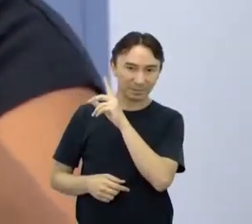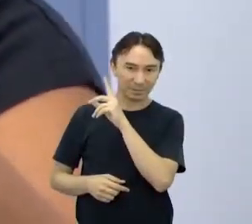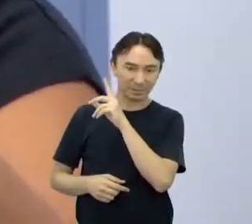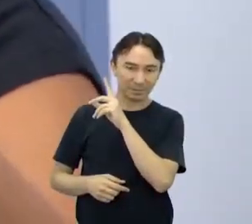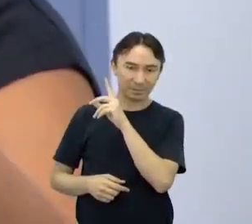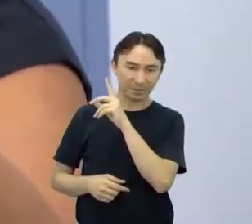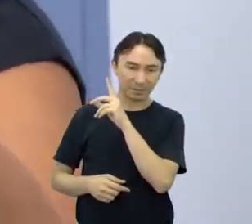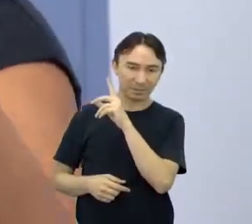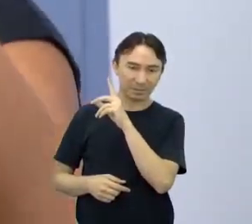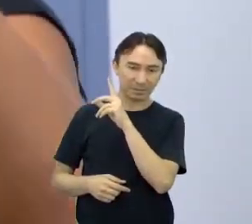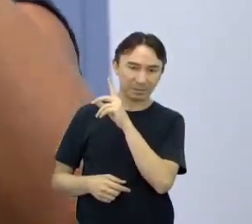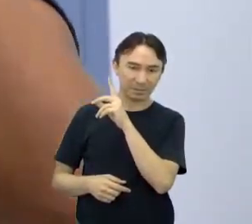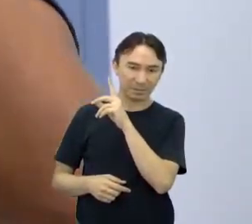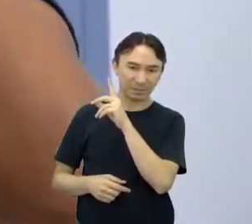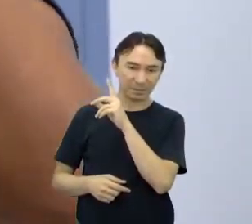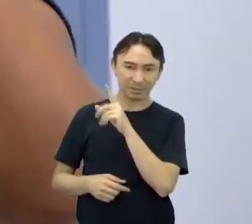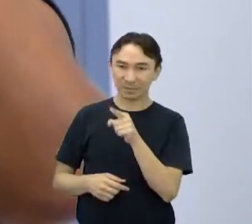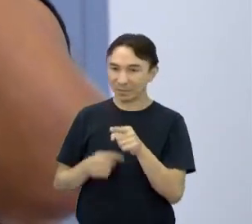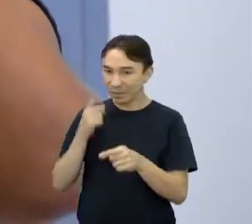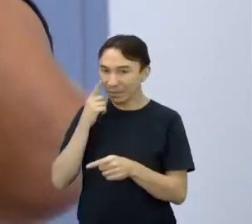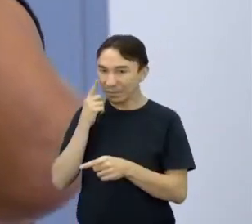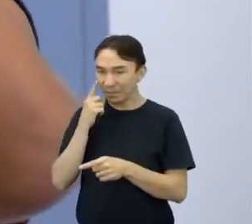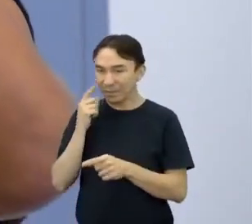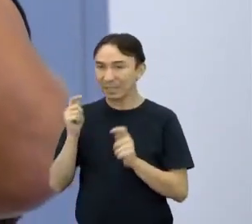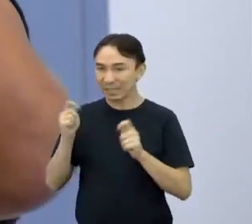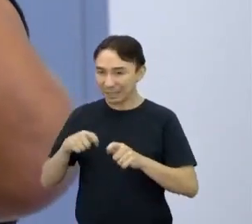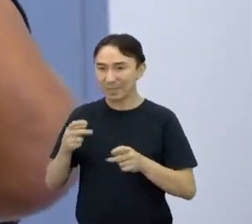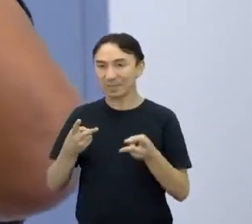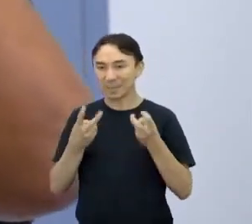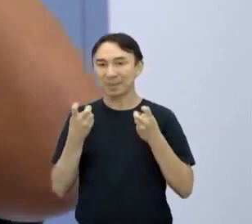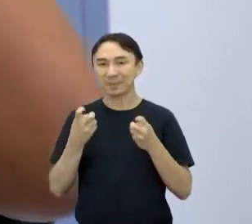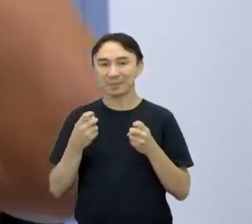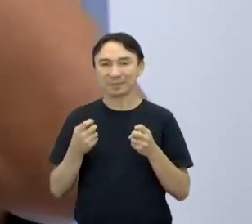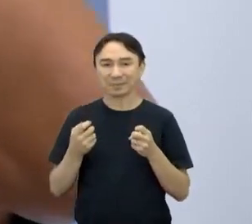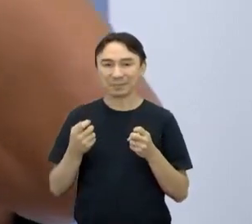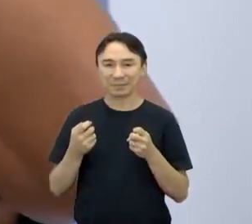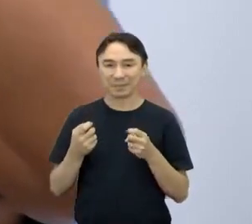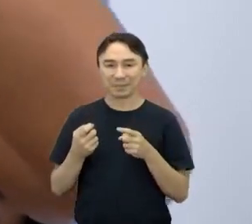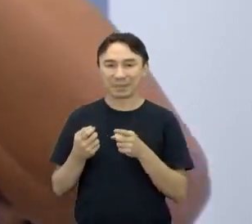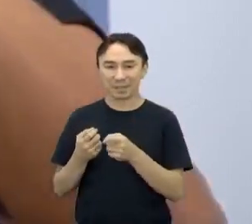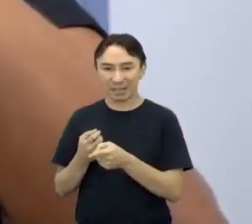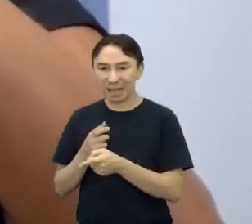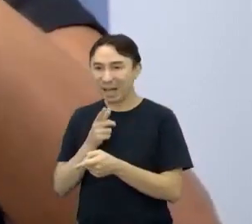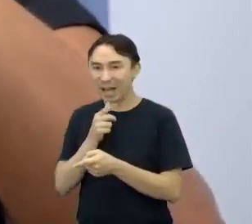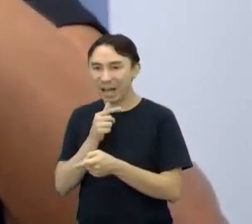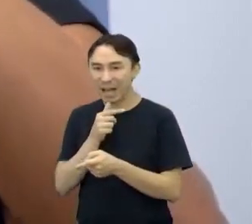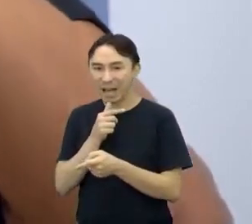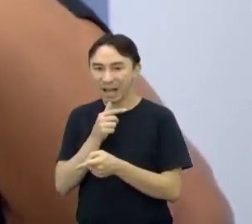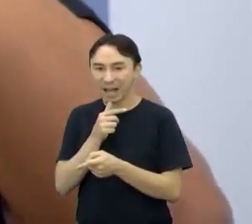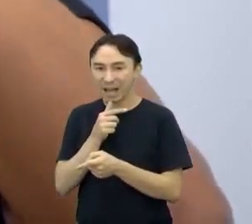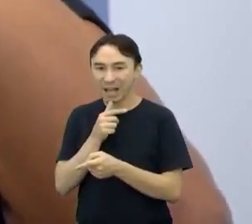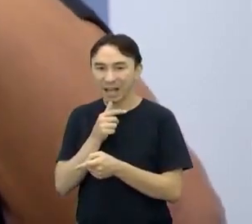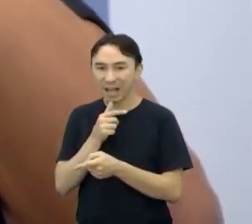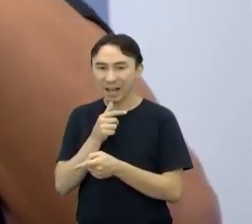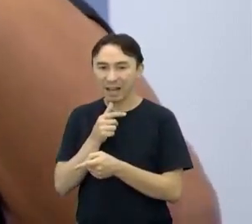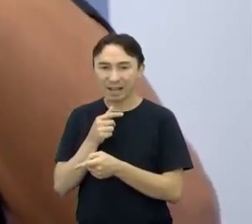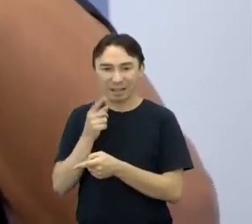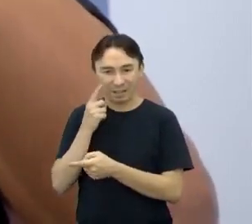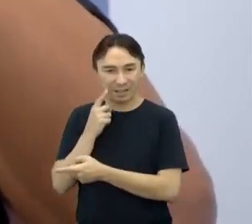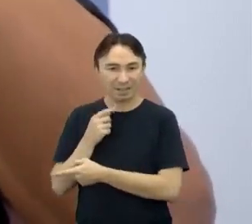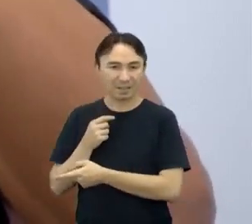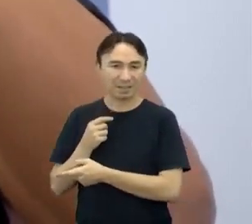apontar aqui. Vamos ver se vocês conseguem observar. Olha lá, ó, tem uma gotinha de água e cada vez que ela passa por